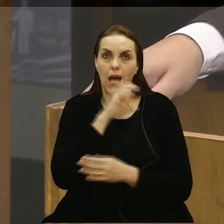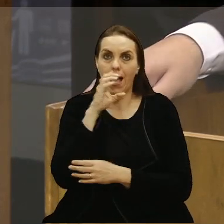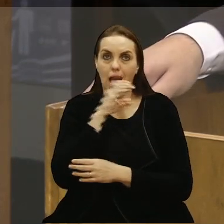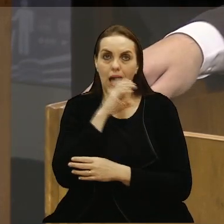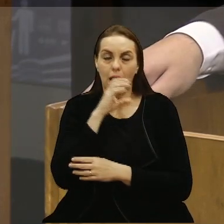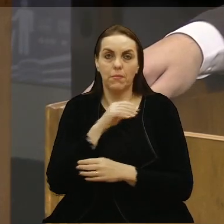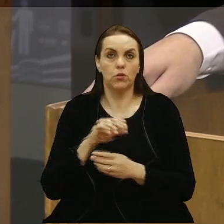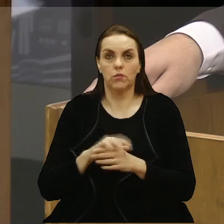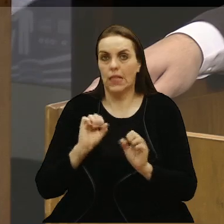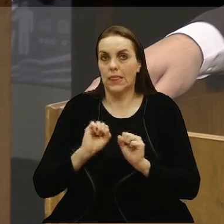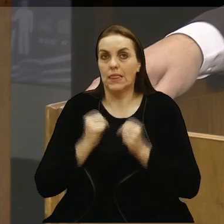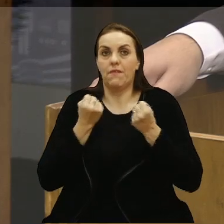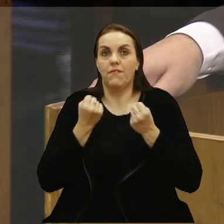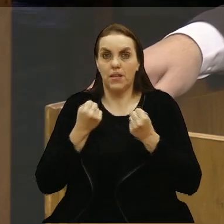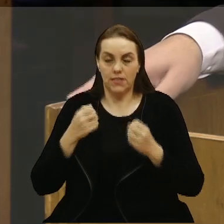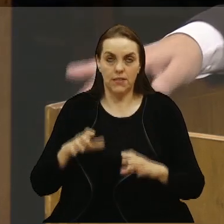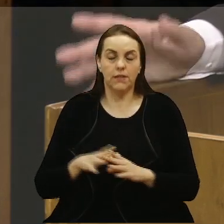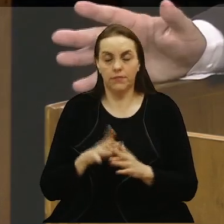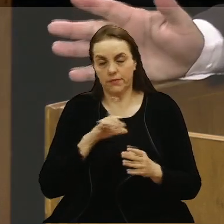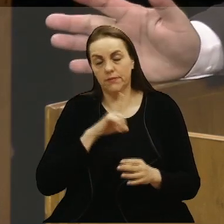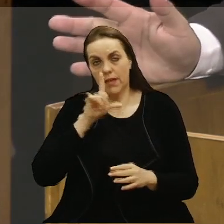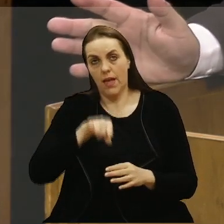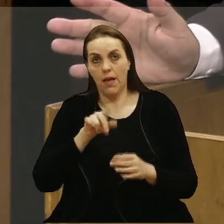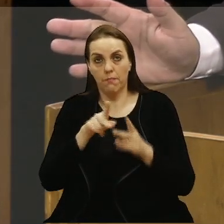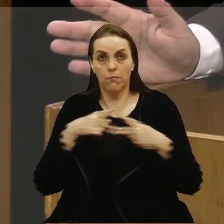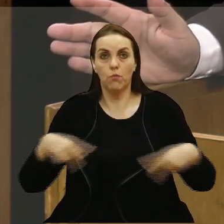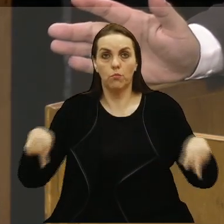atacar o problema que aflige a população.